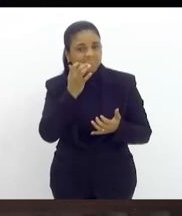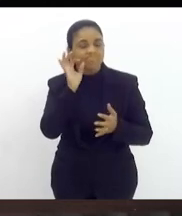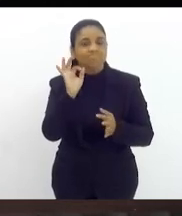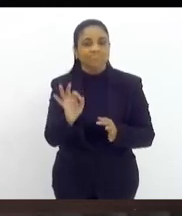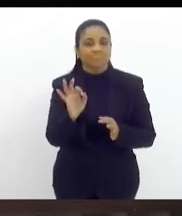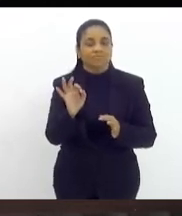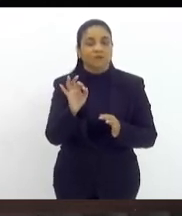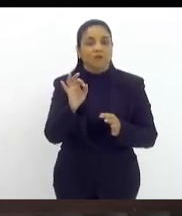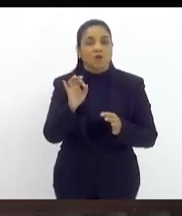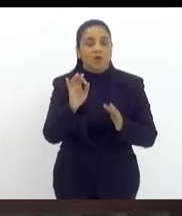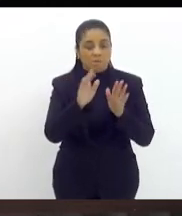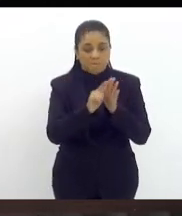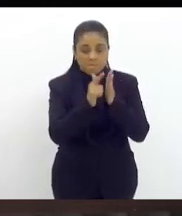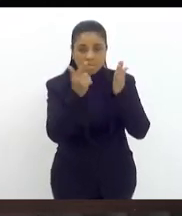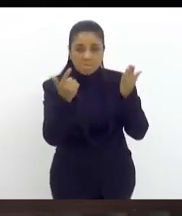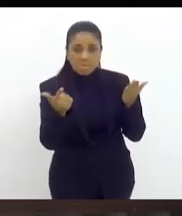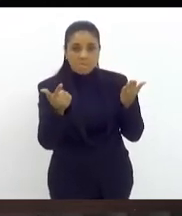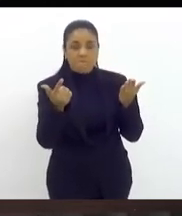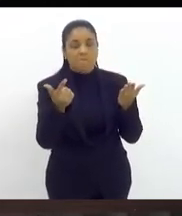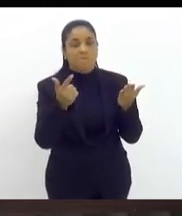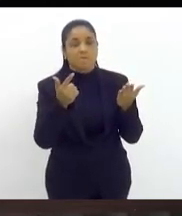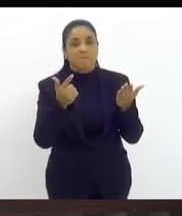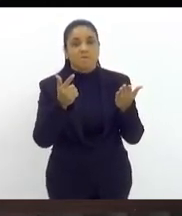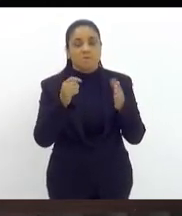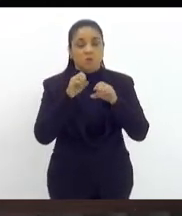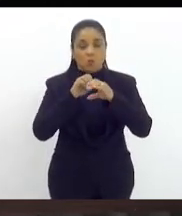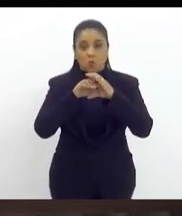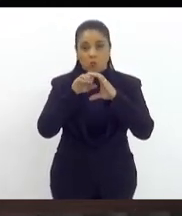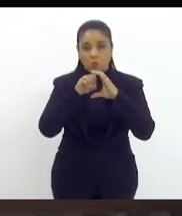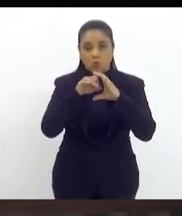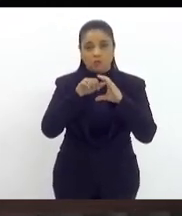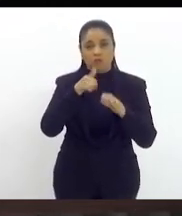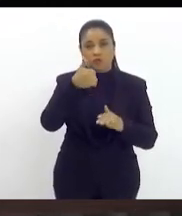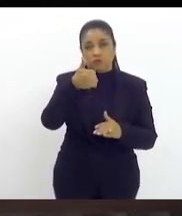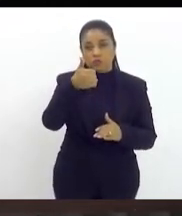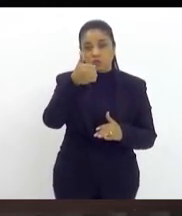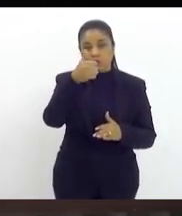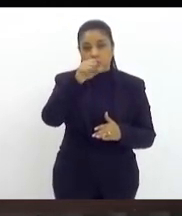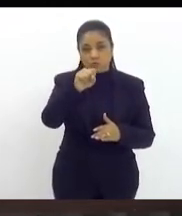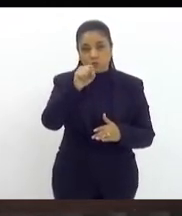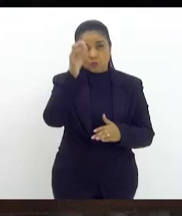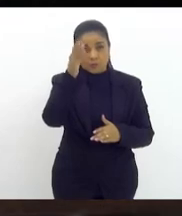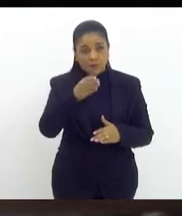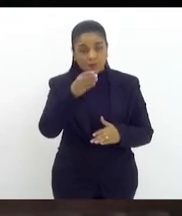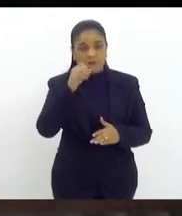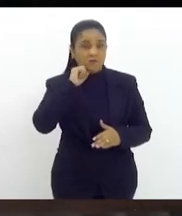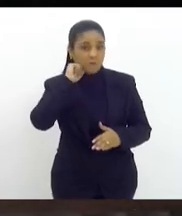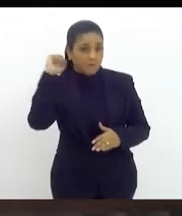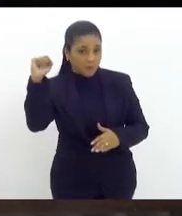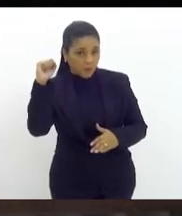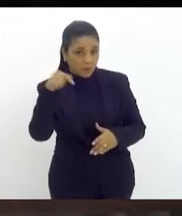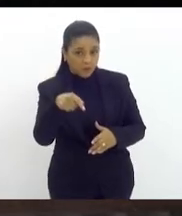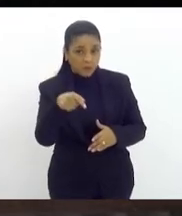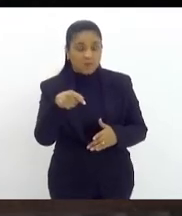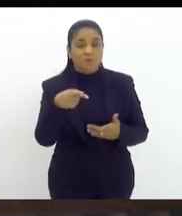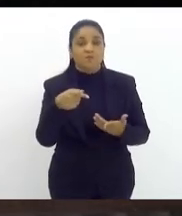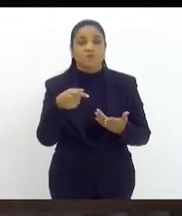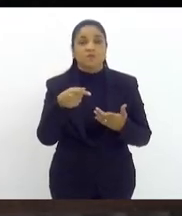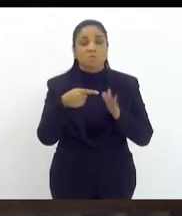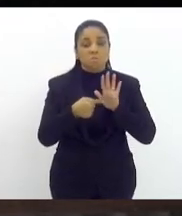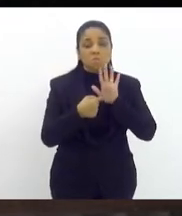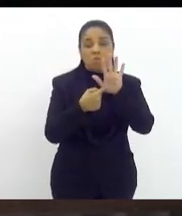matéria do jornal O Globo, de 18 de 4 de 2023, desse ano, apontou dados